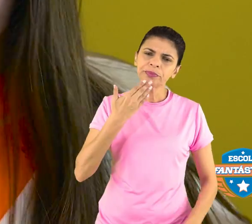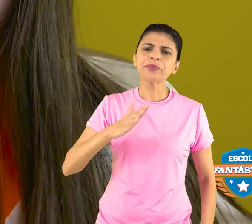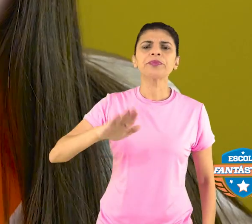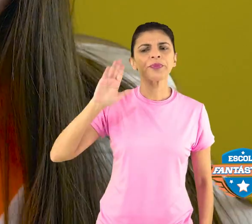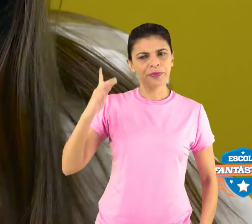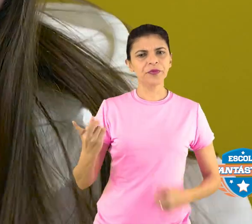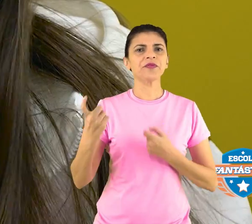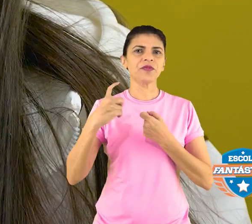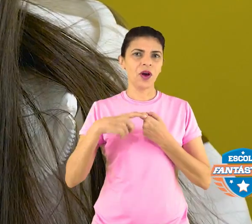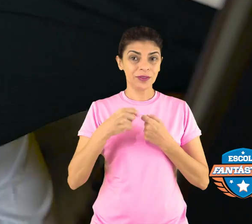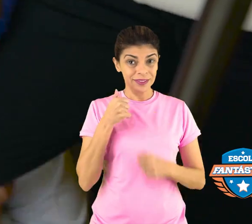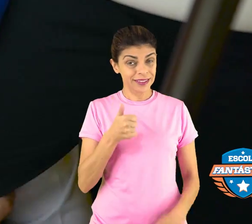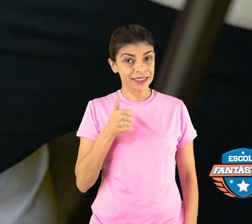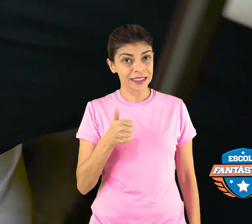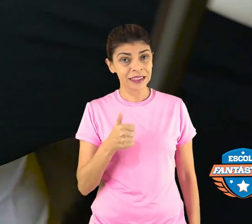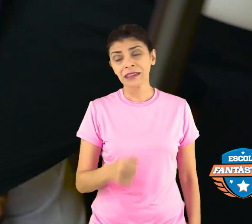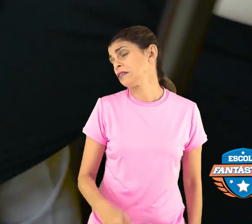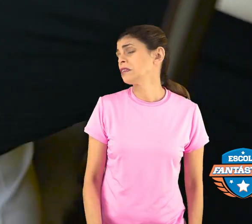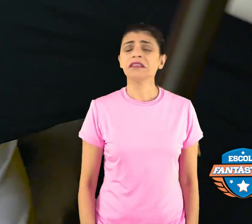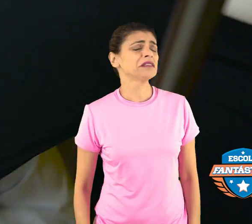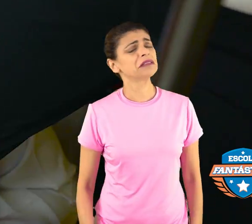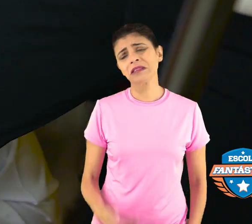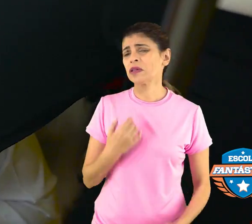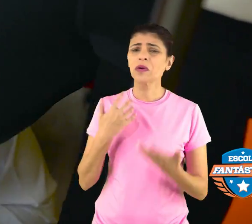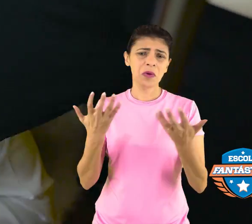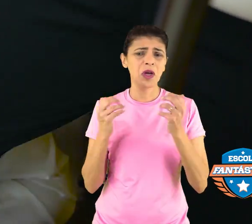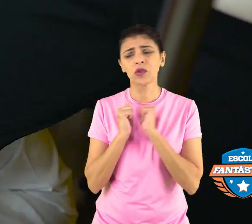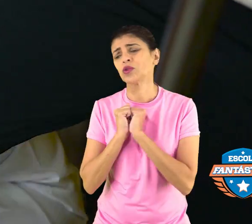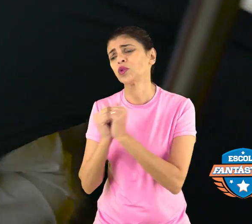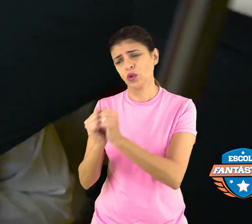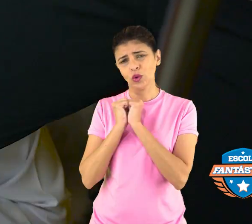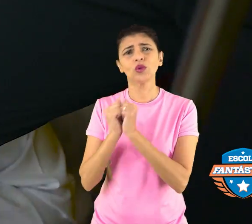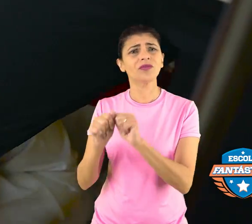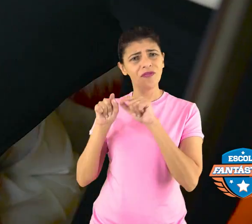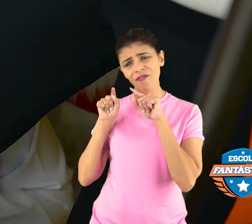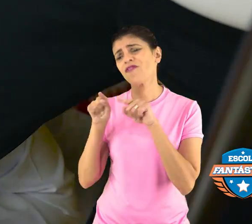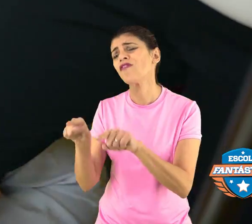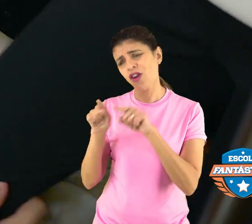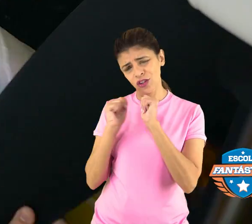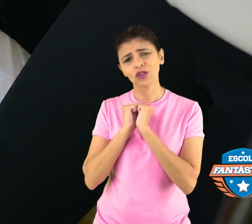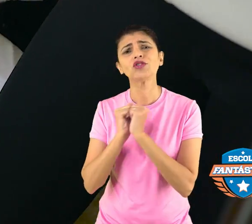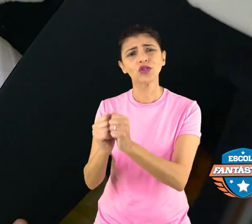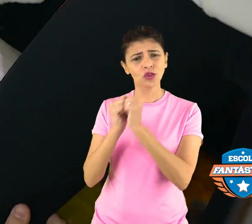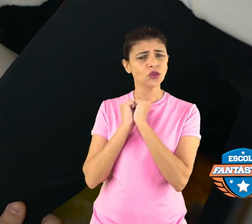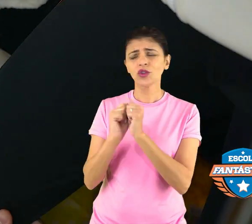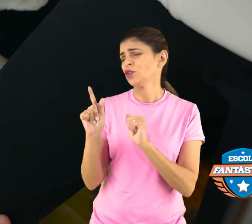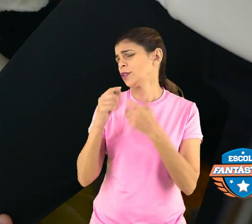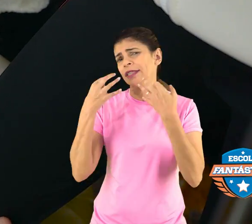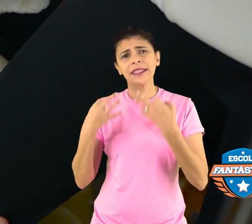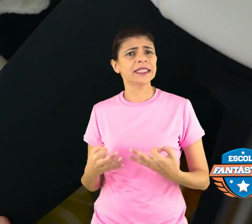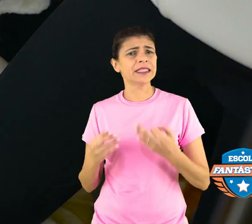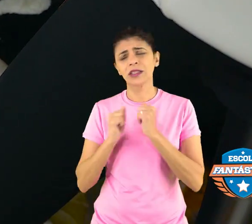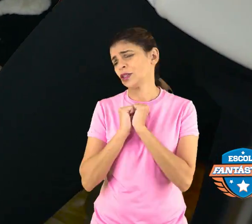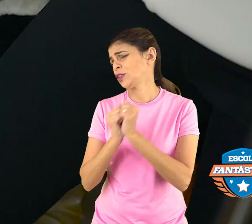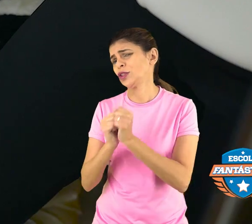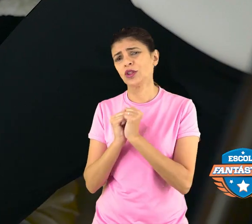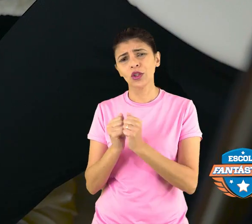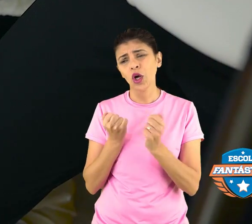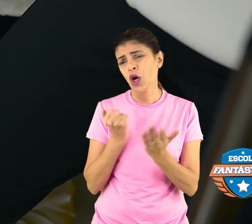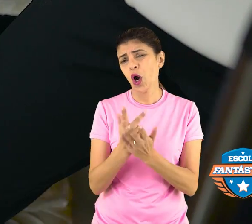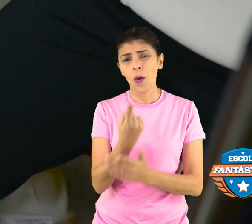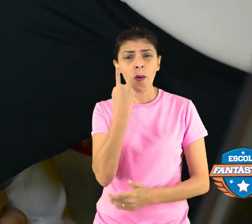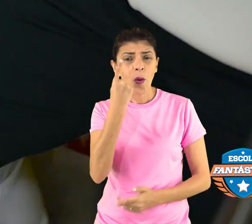Que eu volto. Mas eu quero ir com você! Não é justo o Giselo comprar só